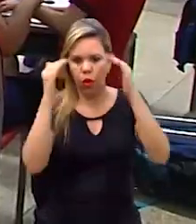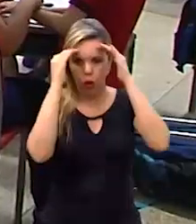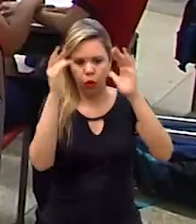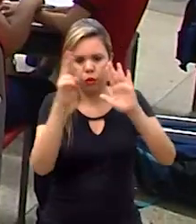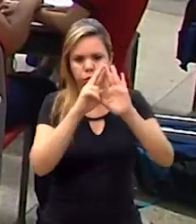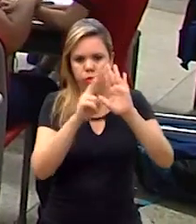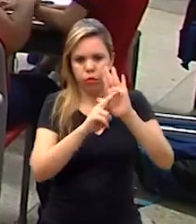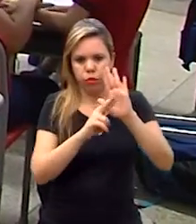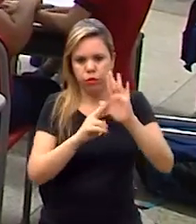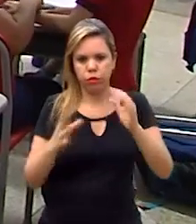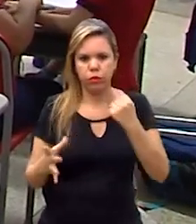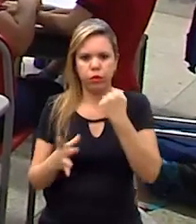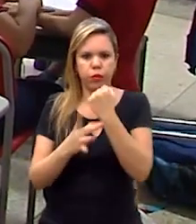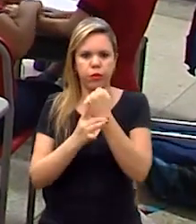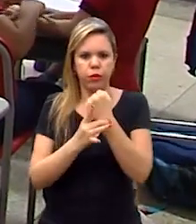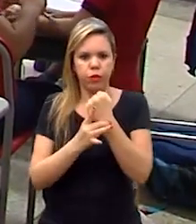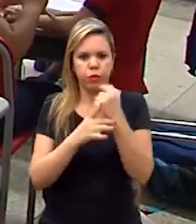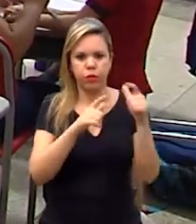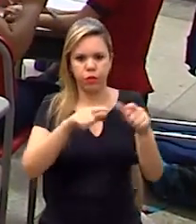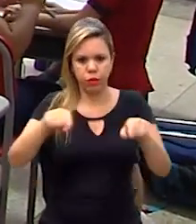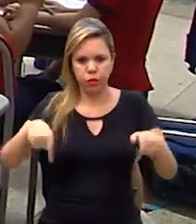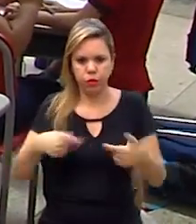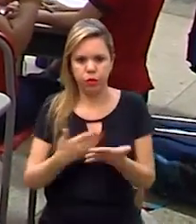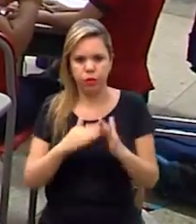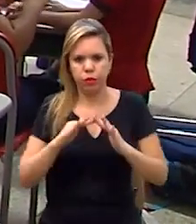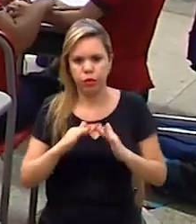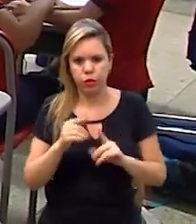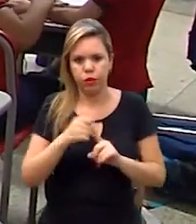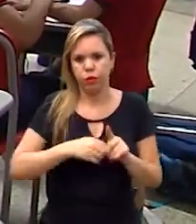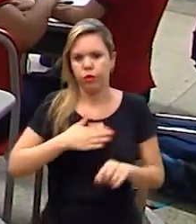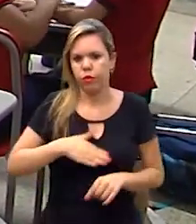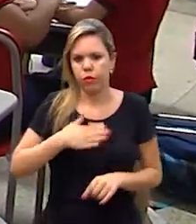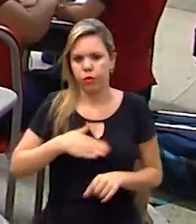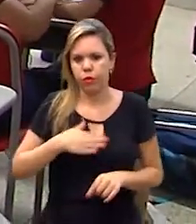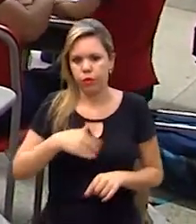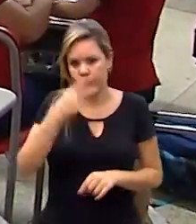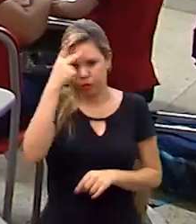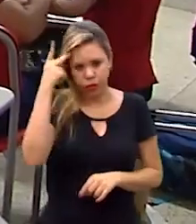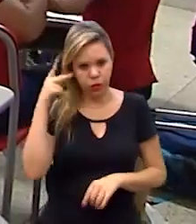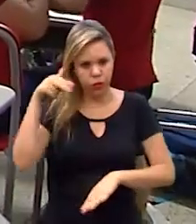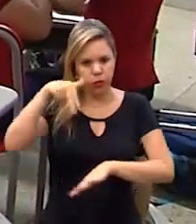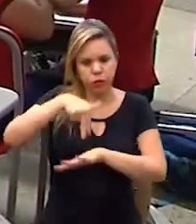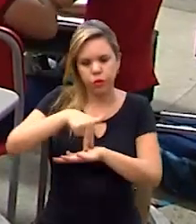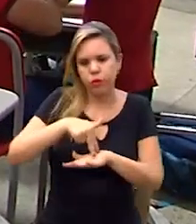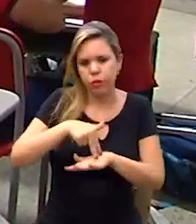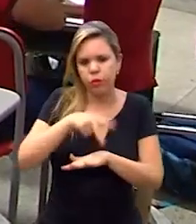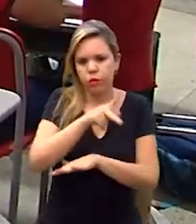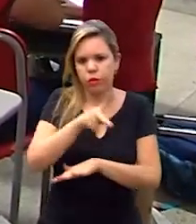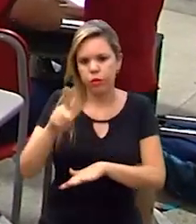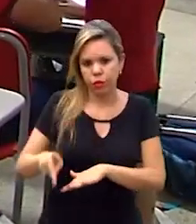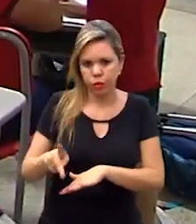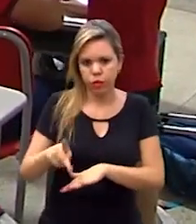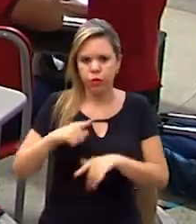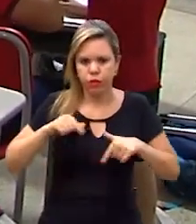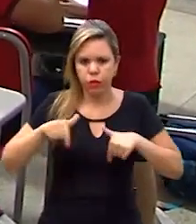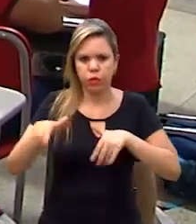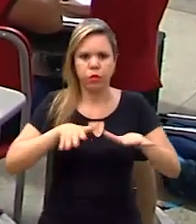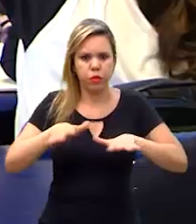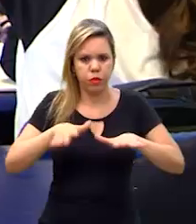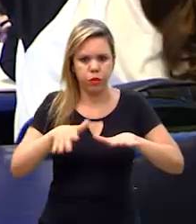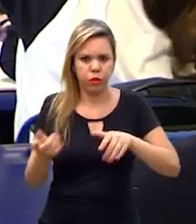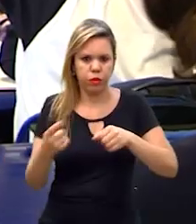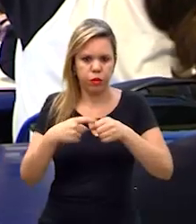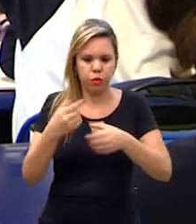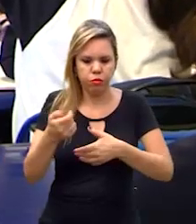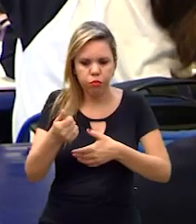semana, obedeça a critérios de segurança no ambiente escolar. Em agosto, os representantes dos professores já haviam se